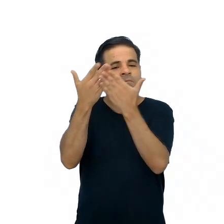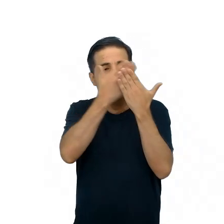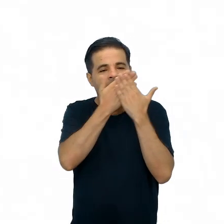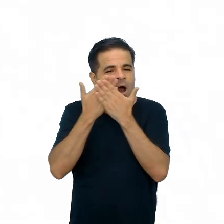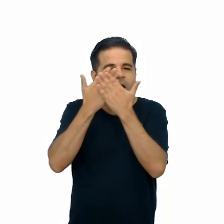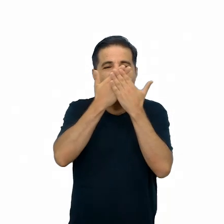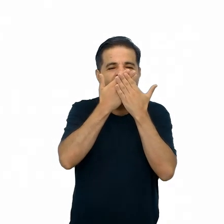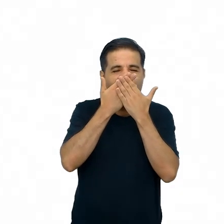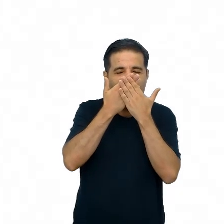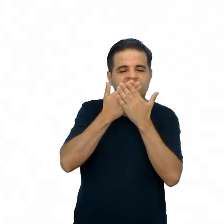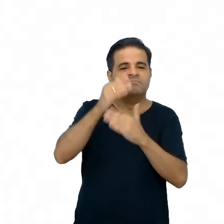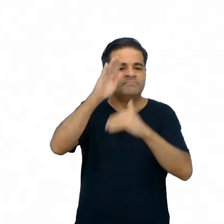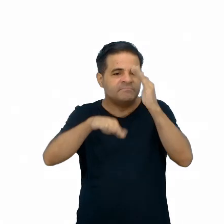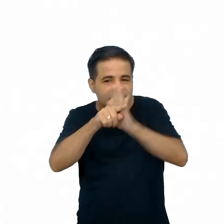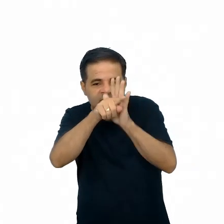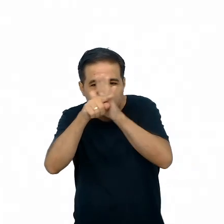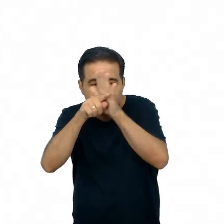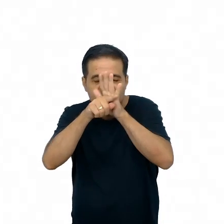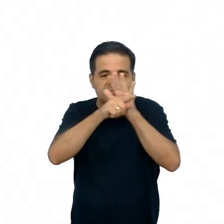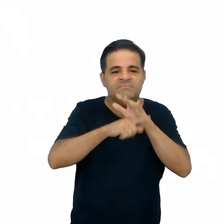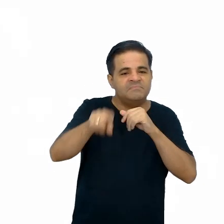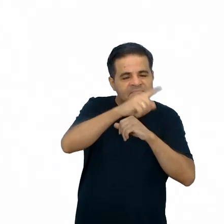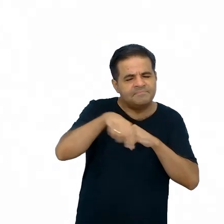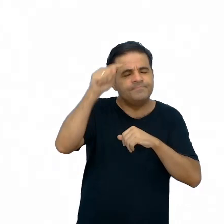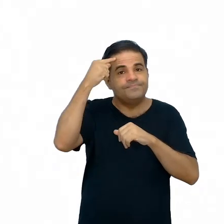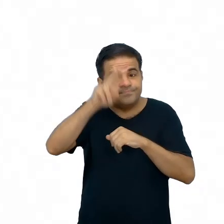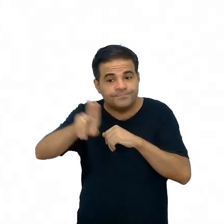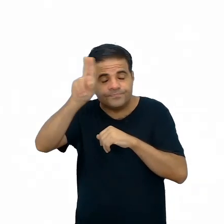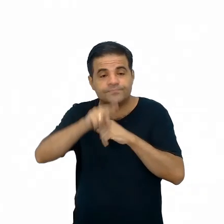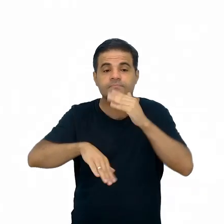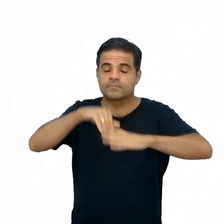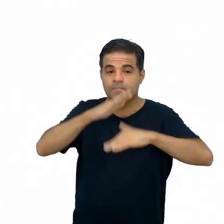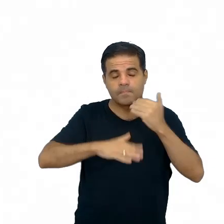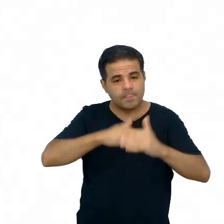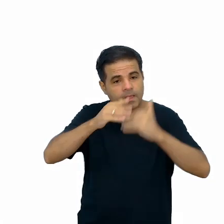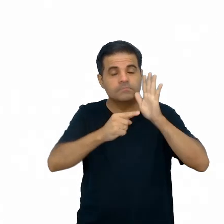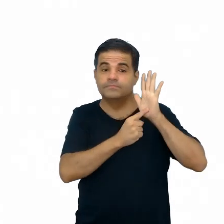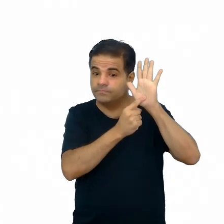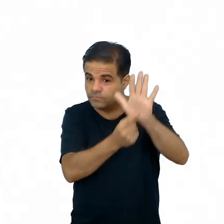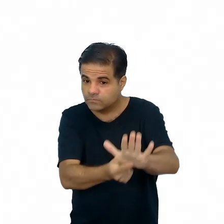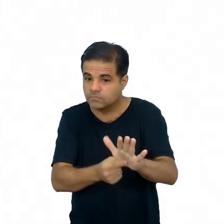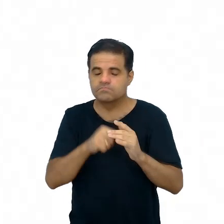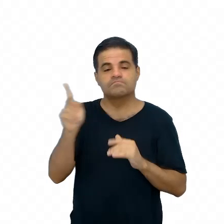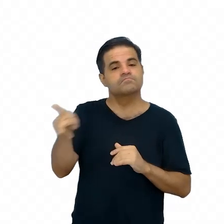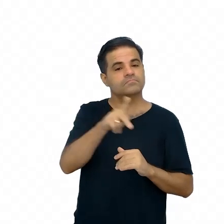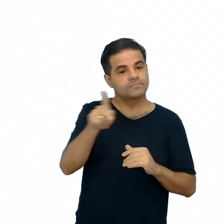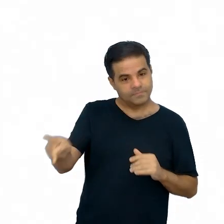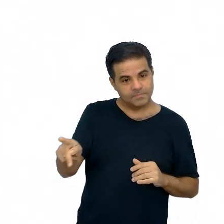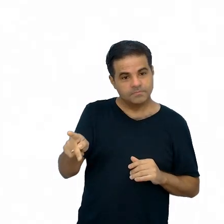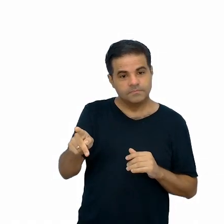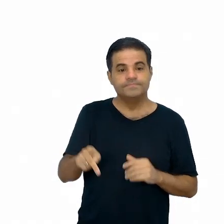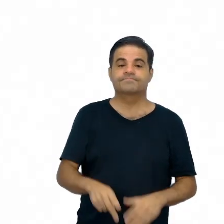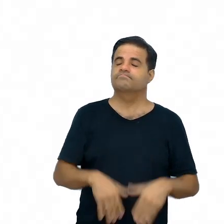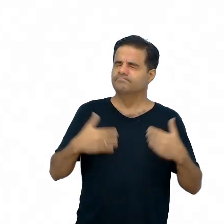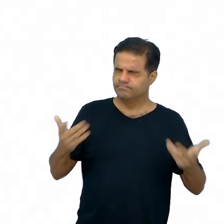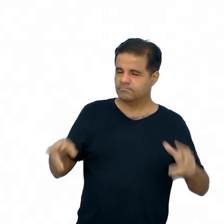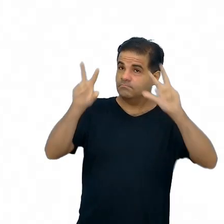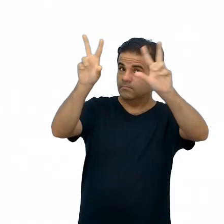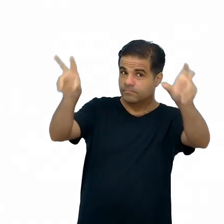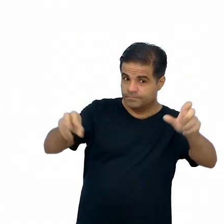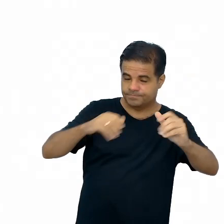estudantes investigam uma questão utilizando procedimentos apontados pelo professor. Questões